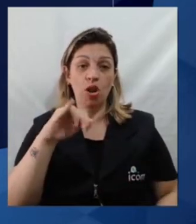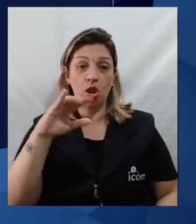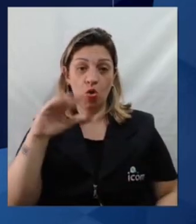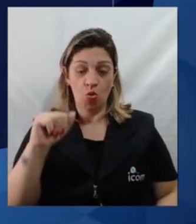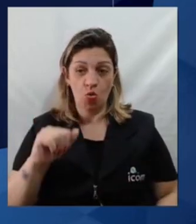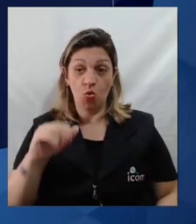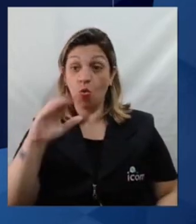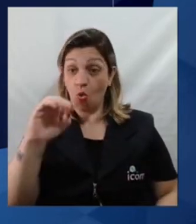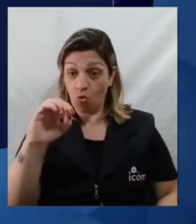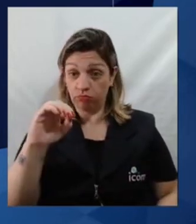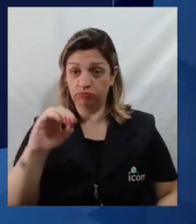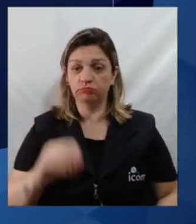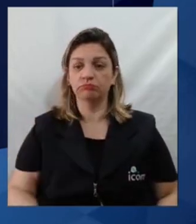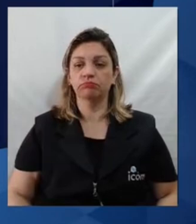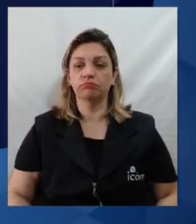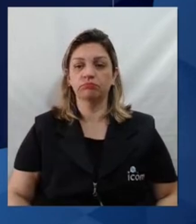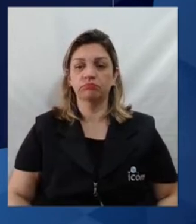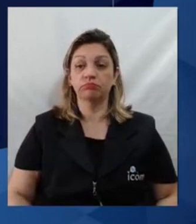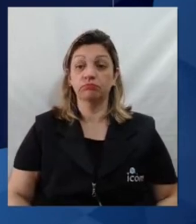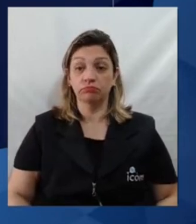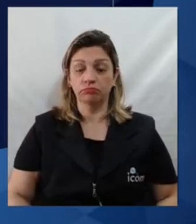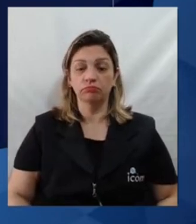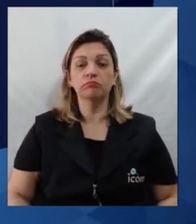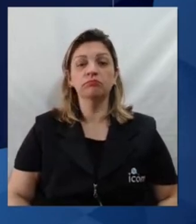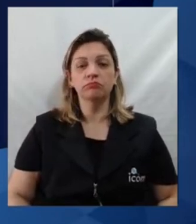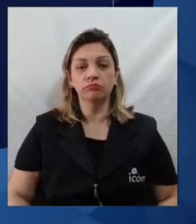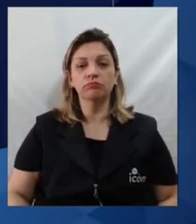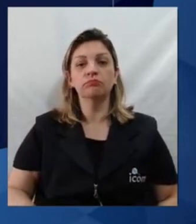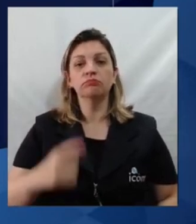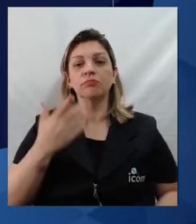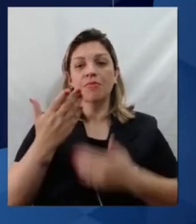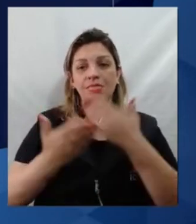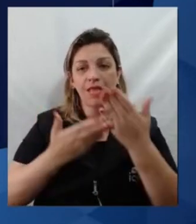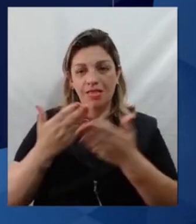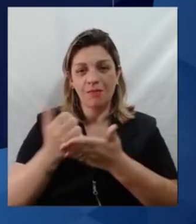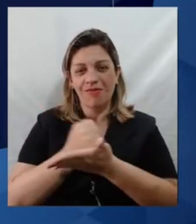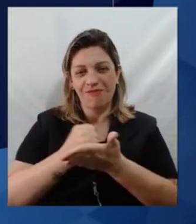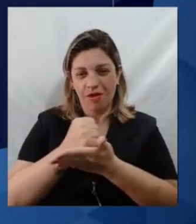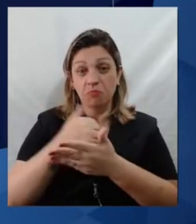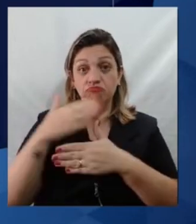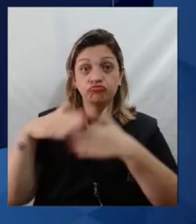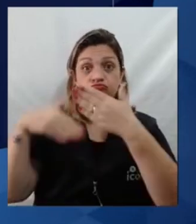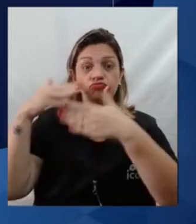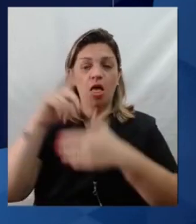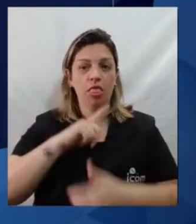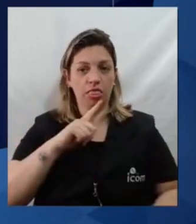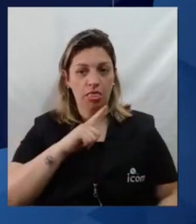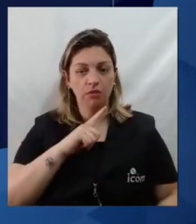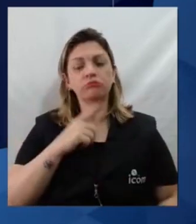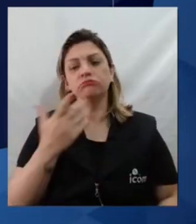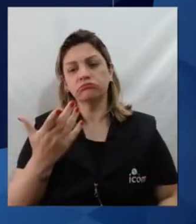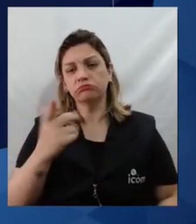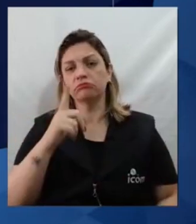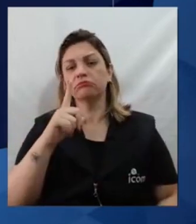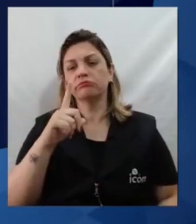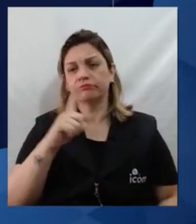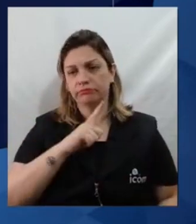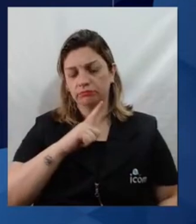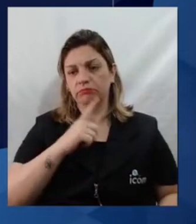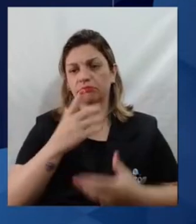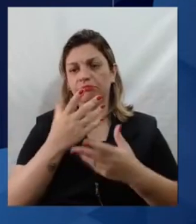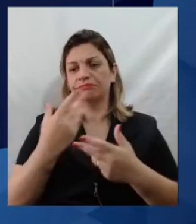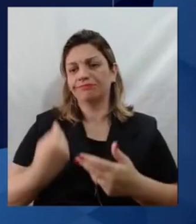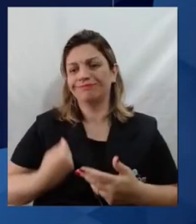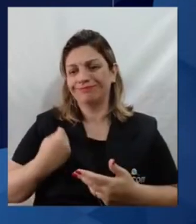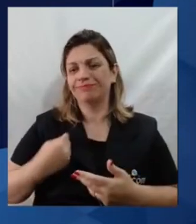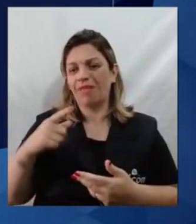Nas últimas 2 décadas, o tratamento farmacológico evoluiu bastante. Apesar de ter melhorado a sobrevida da doença, eles não